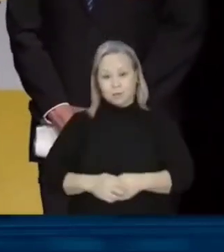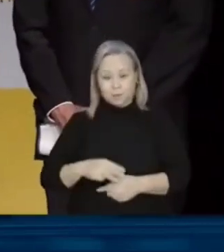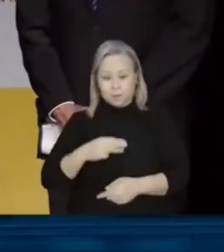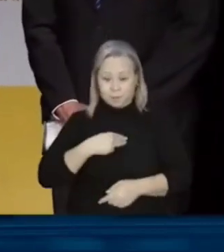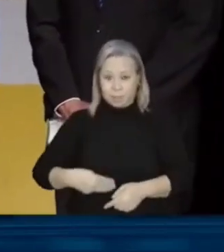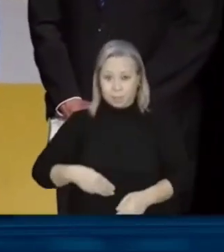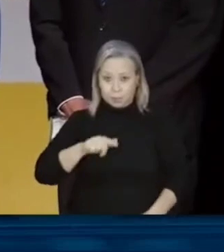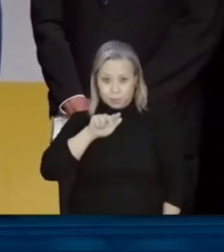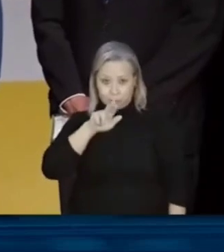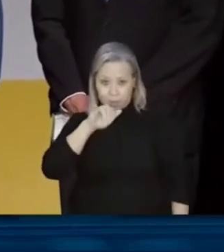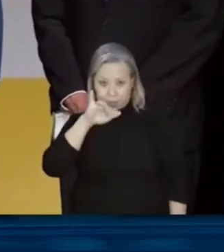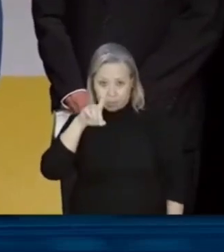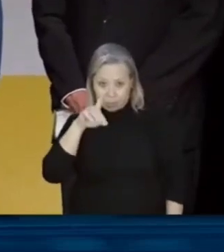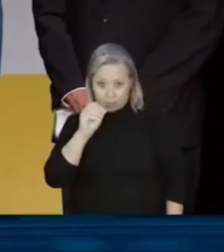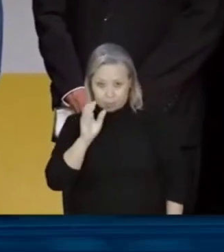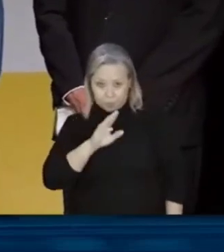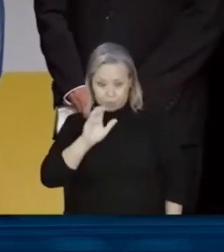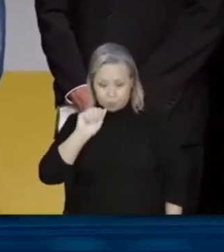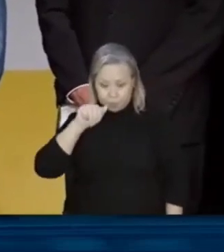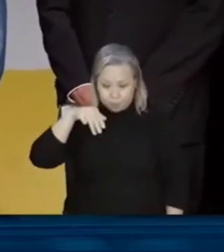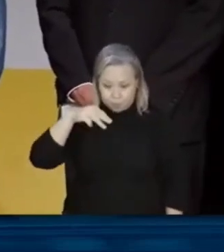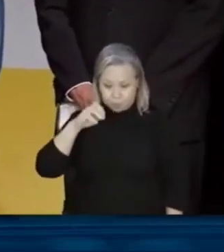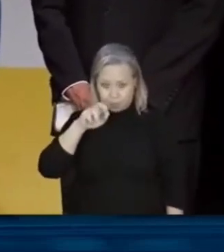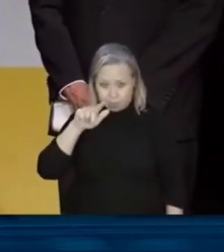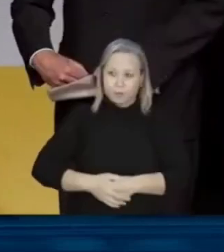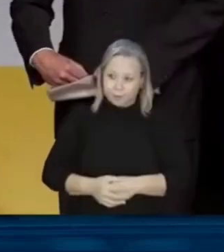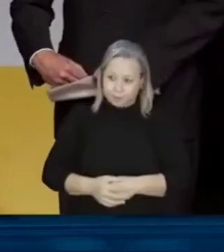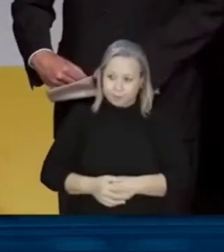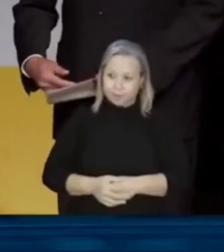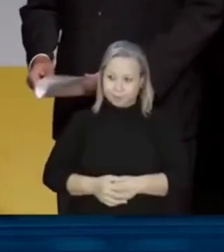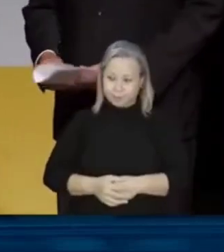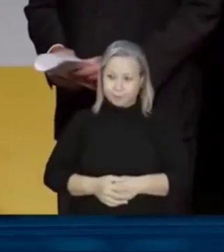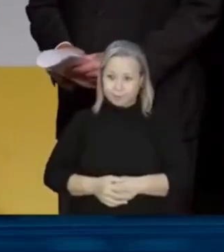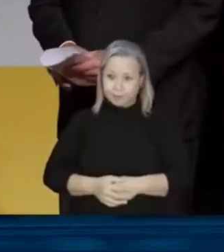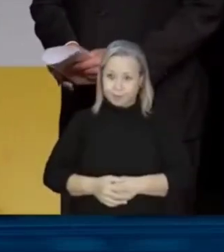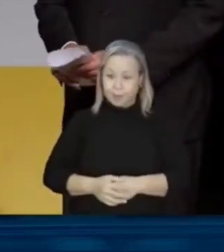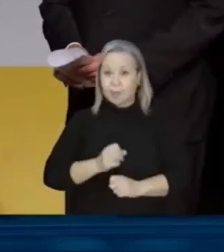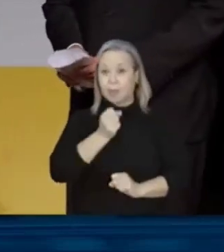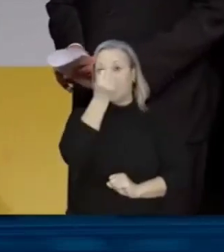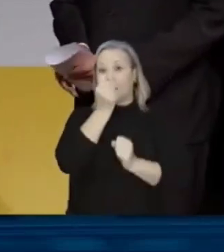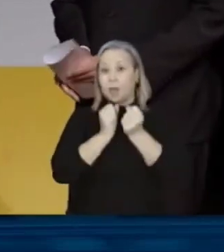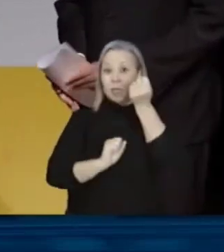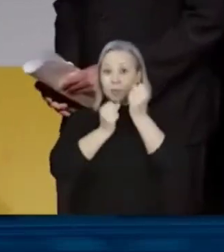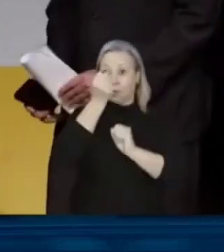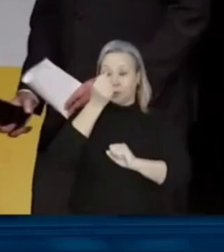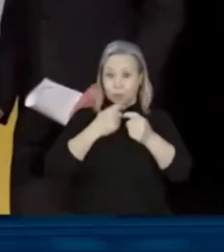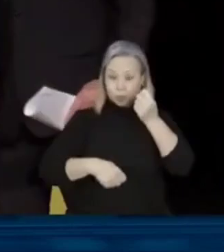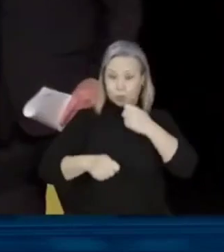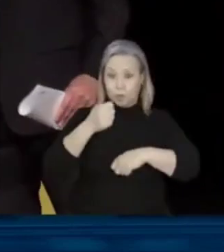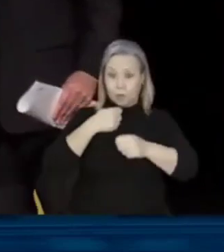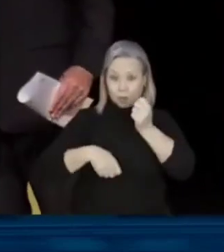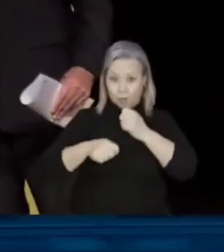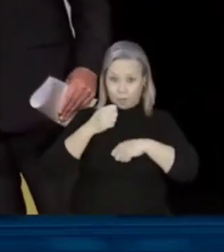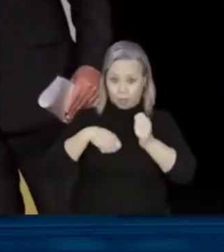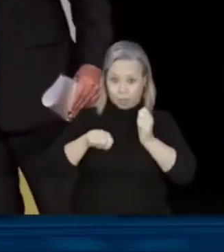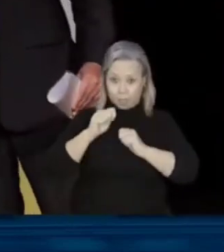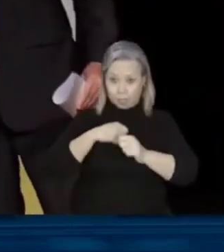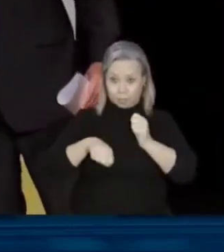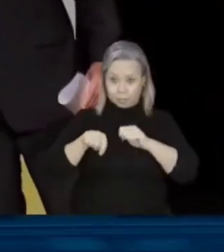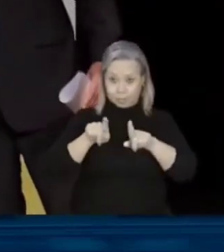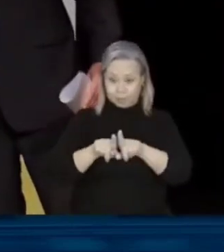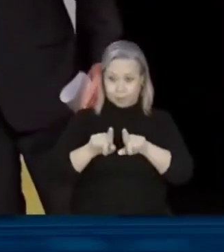ministro Guido Mantega, São Paulo. Indústria, Comércio